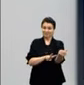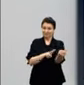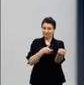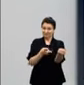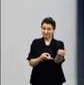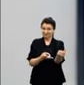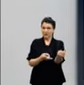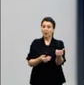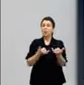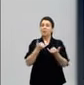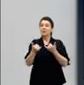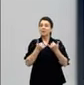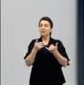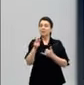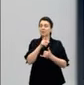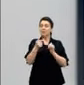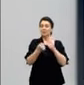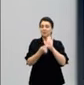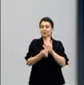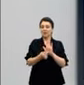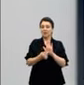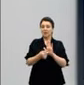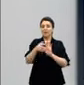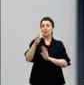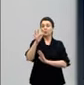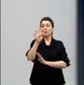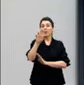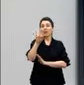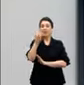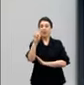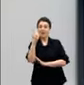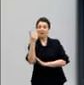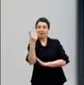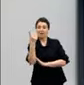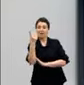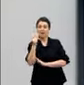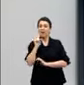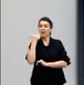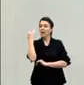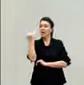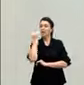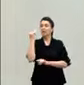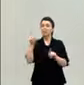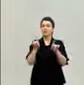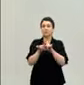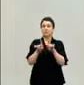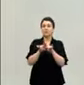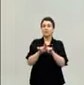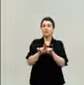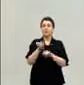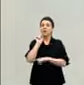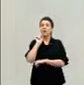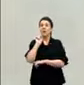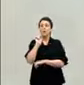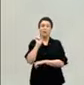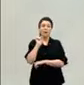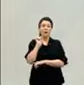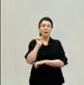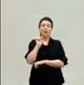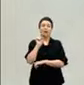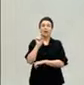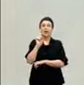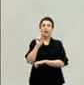Aqui é um exemplo, né, que o fator RH, então, ele vai ser bem importante também, que é quando